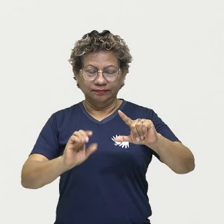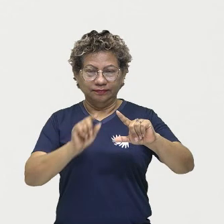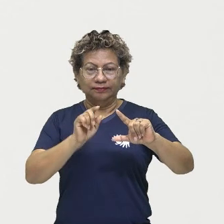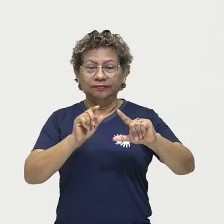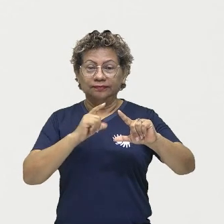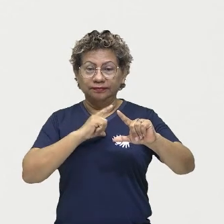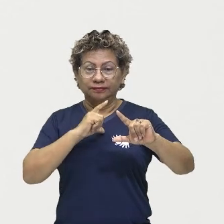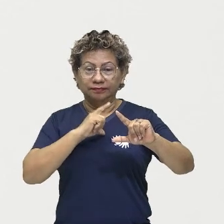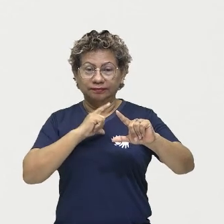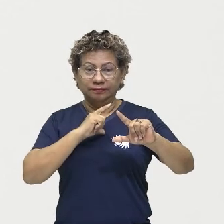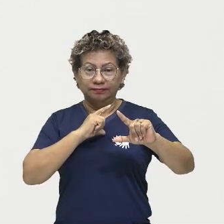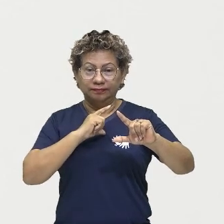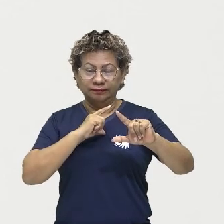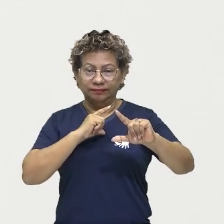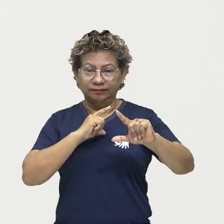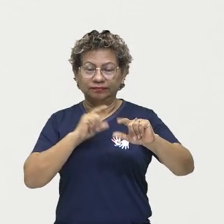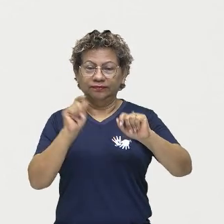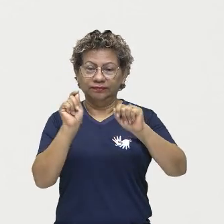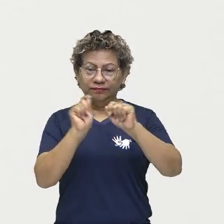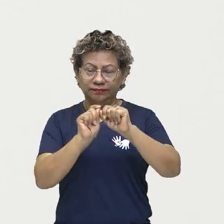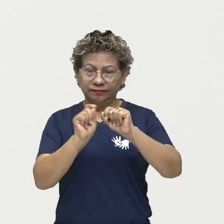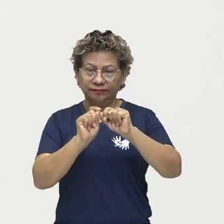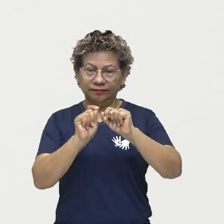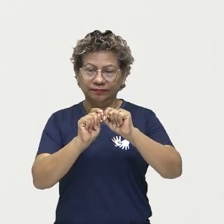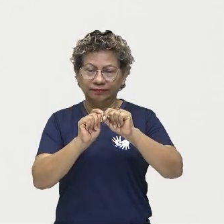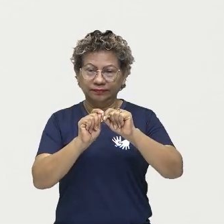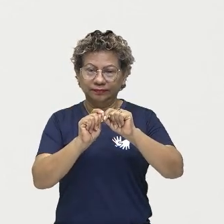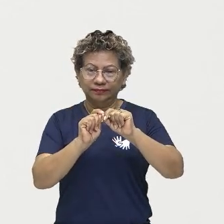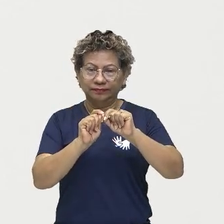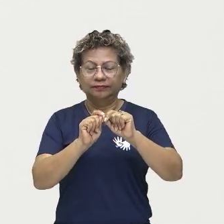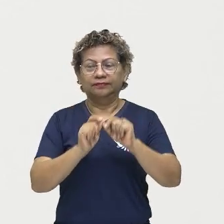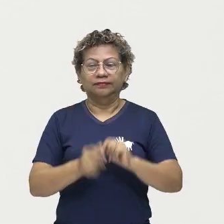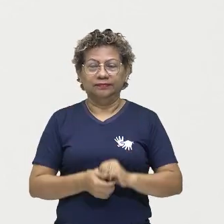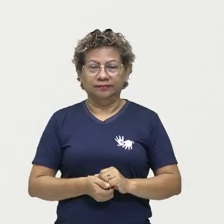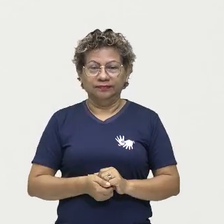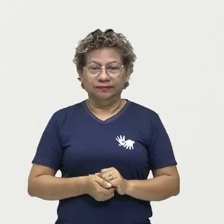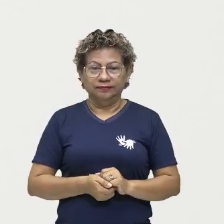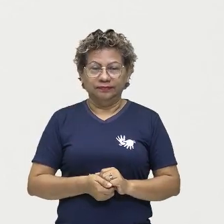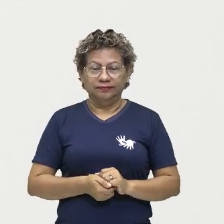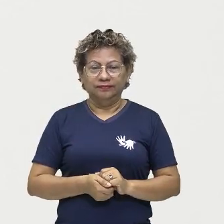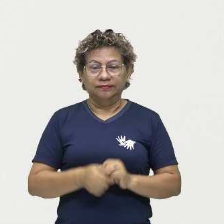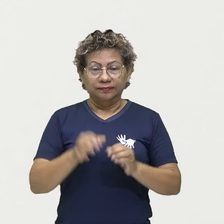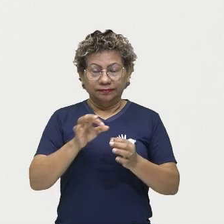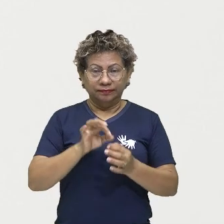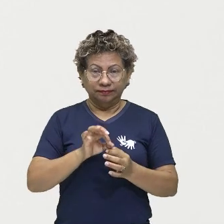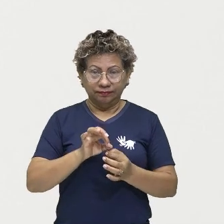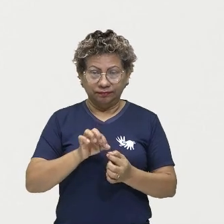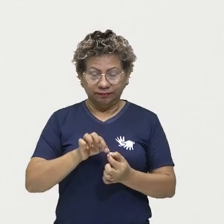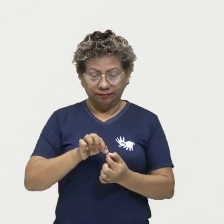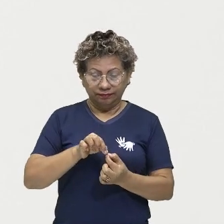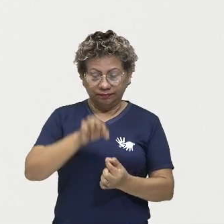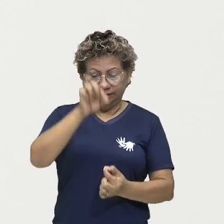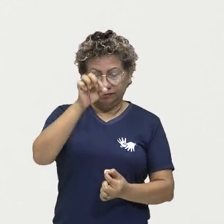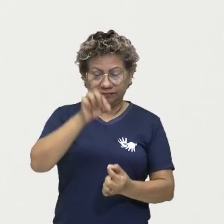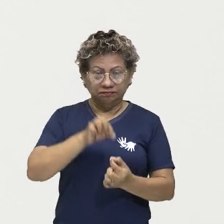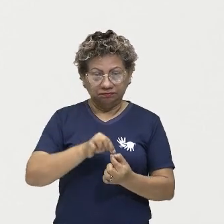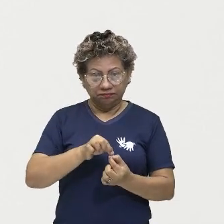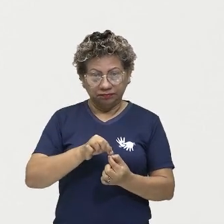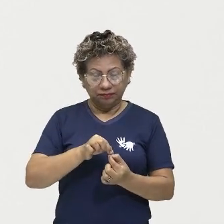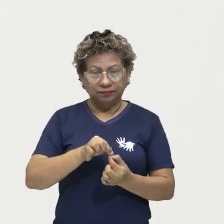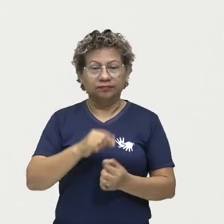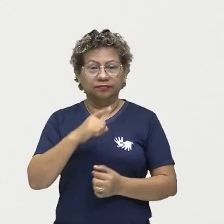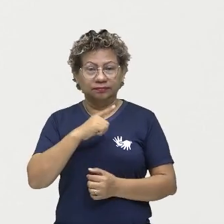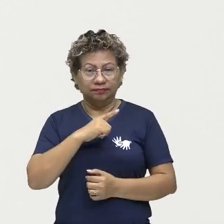é perpendicular, né, de um vértice de um vértice do triângulo até a